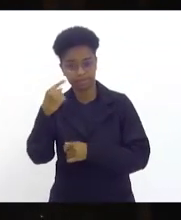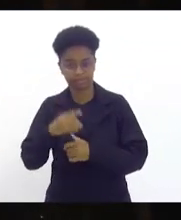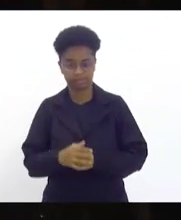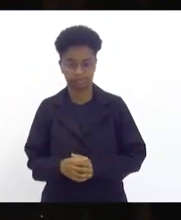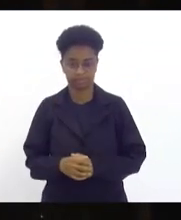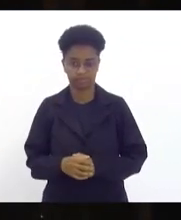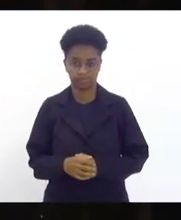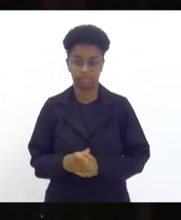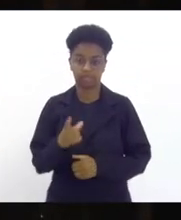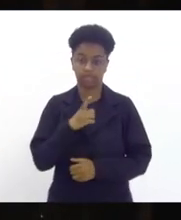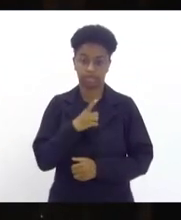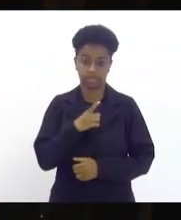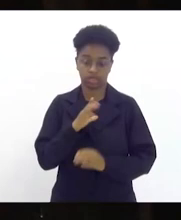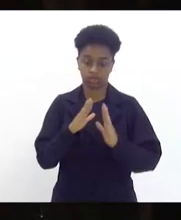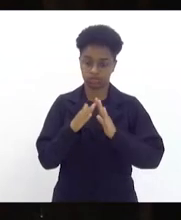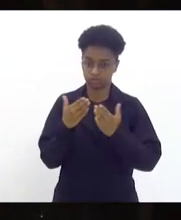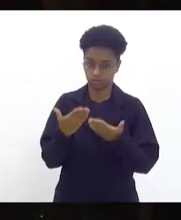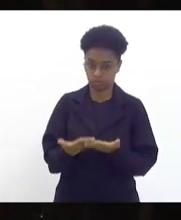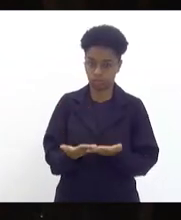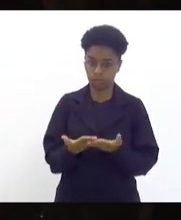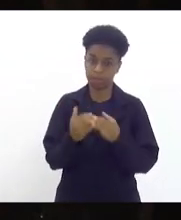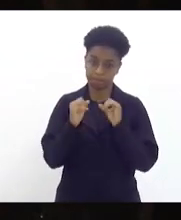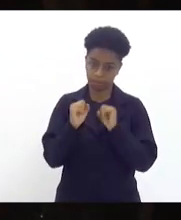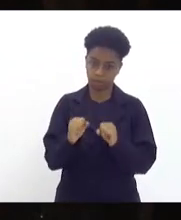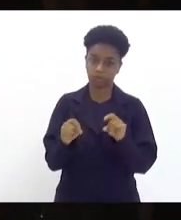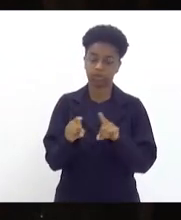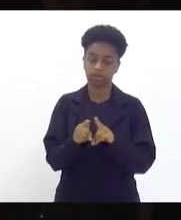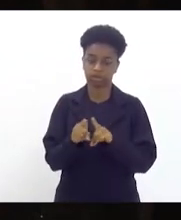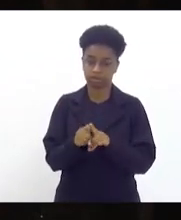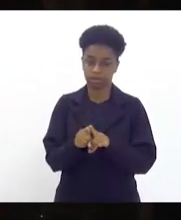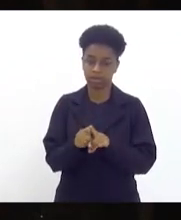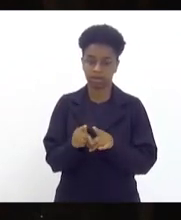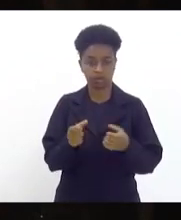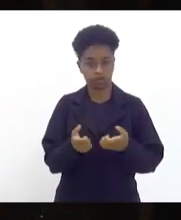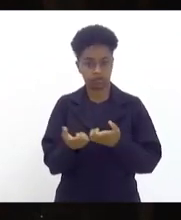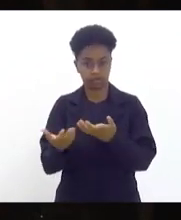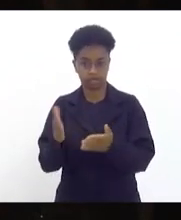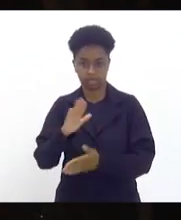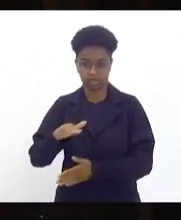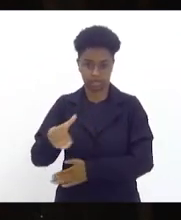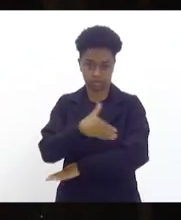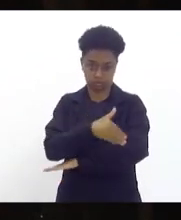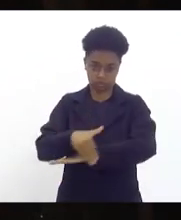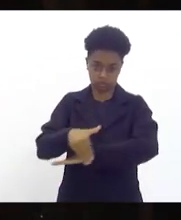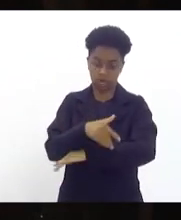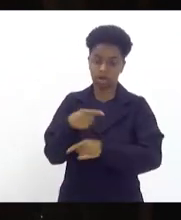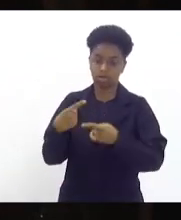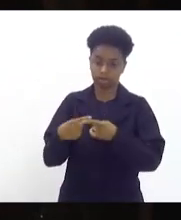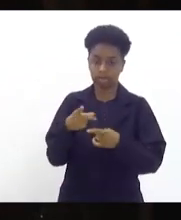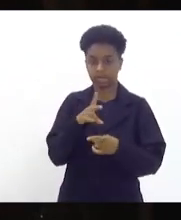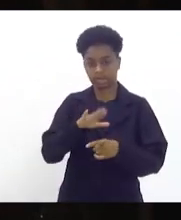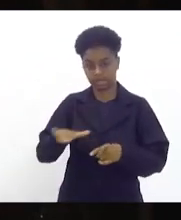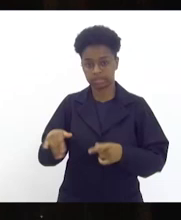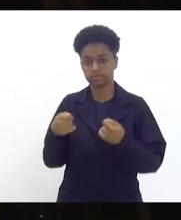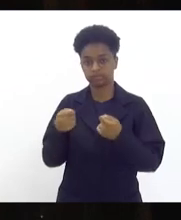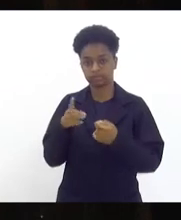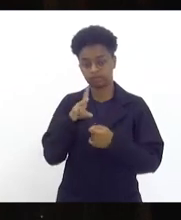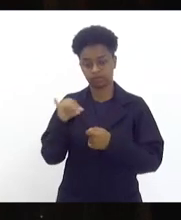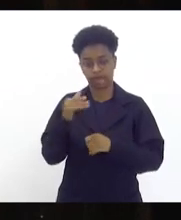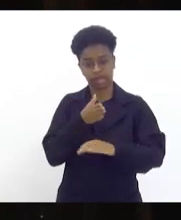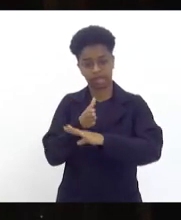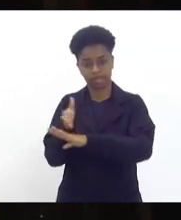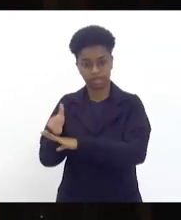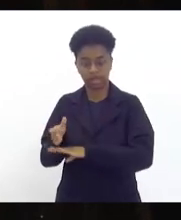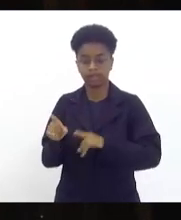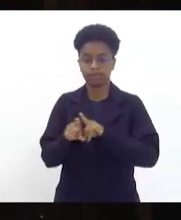tem um colégio que nós podemos fazer para as crianças da rua vamos fazer que as crianças vão entrar perto das